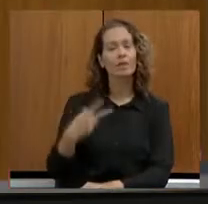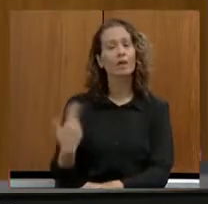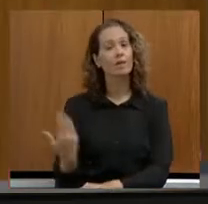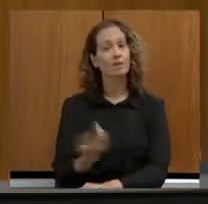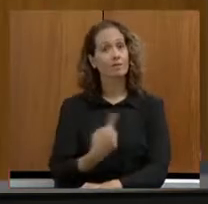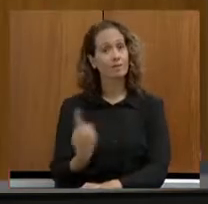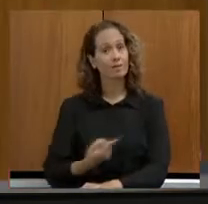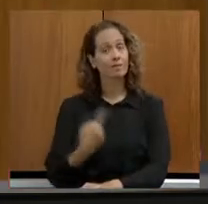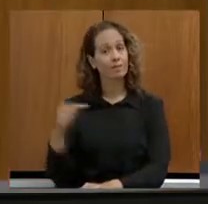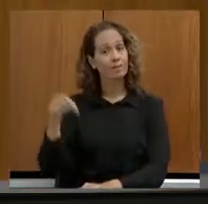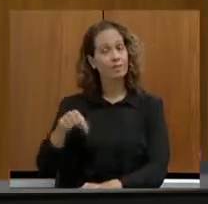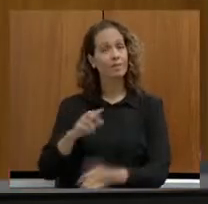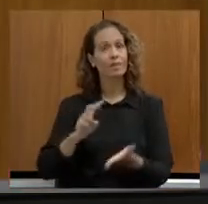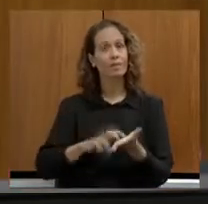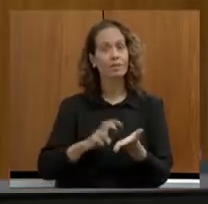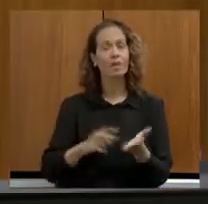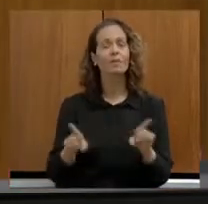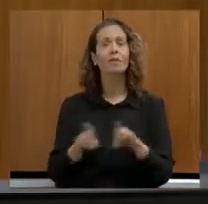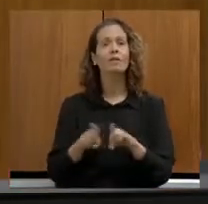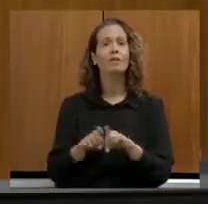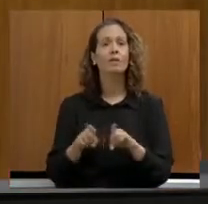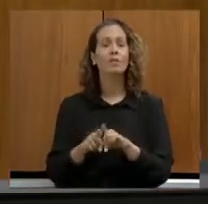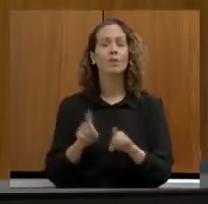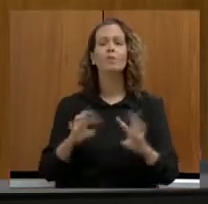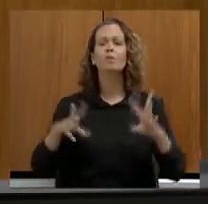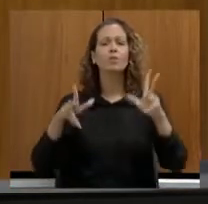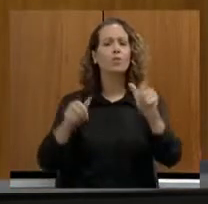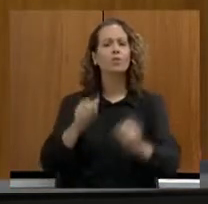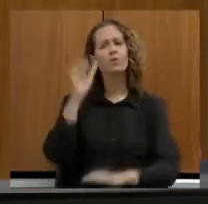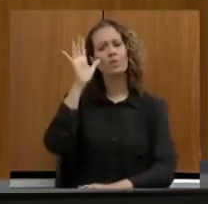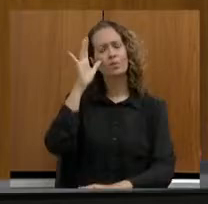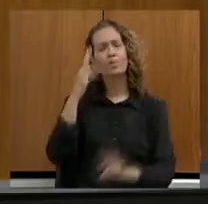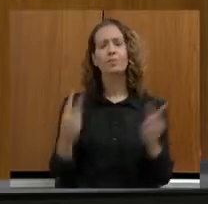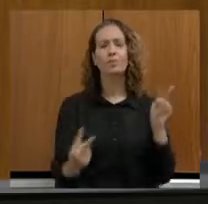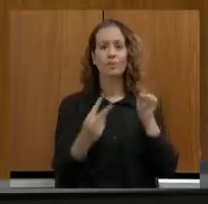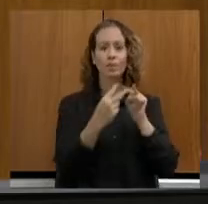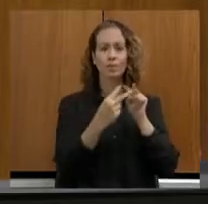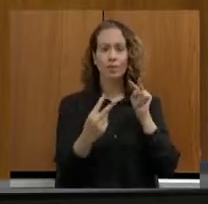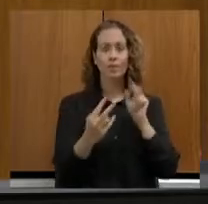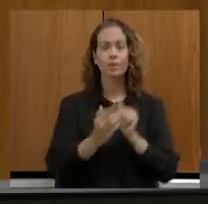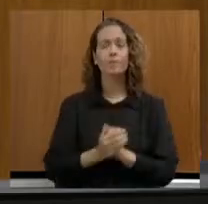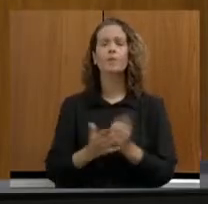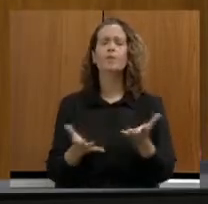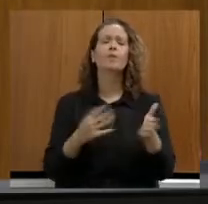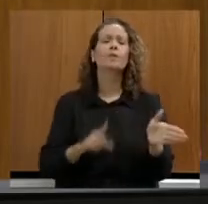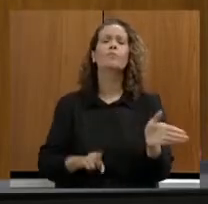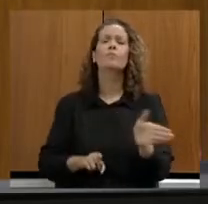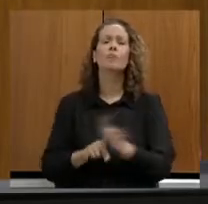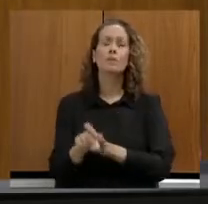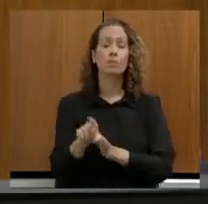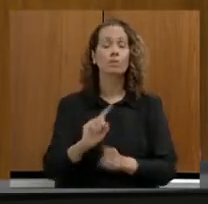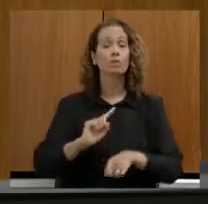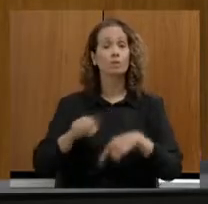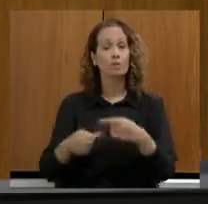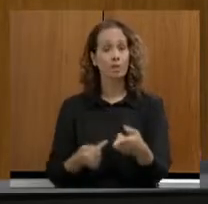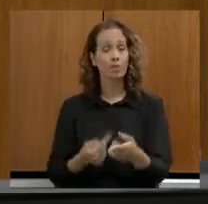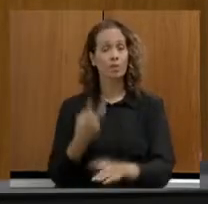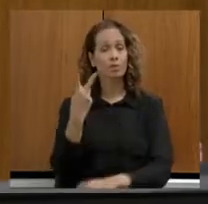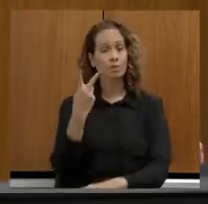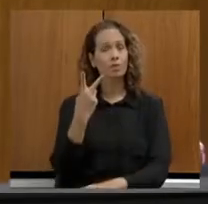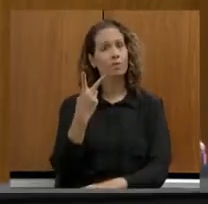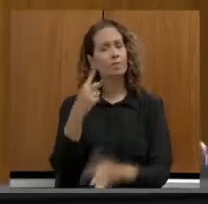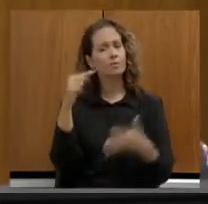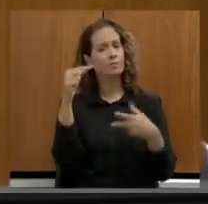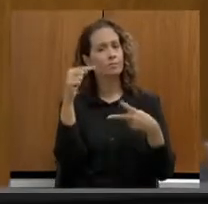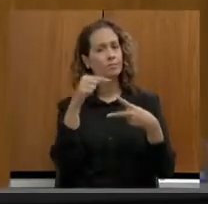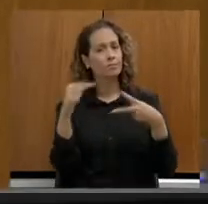questão nesta manhã pessoal do sind-ute os que nos acompanham de forma remota eu queria fazer uma pergunta e depois duas